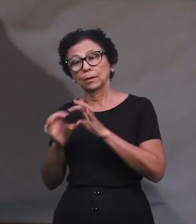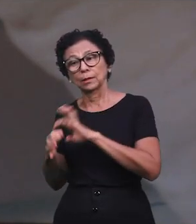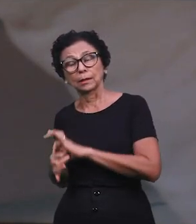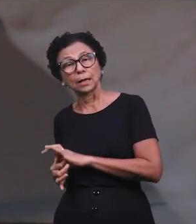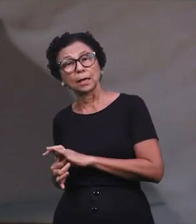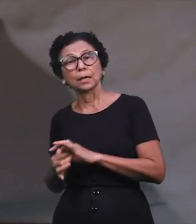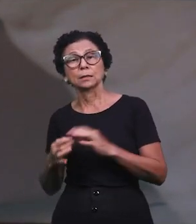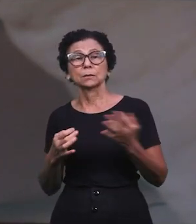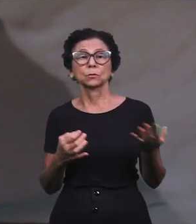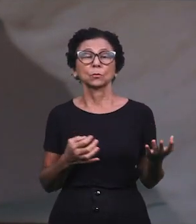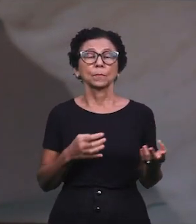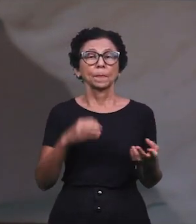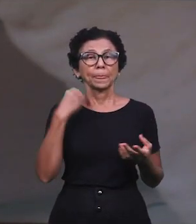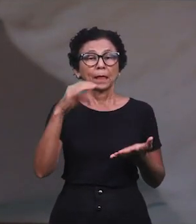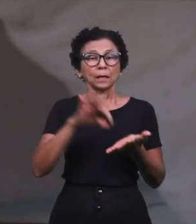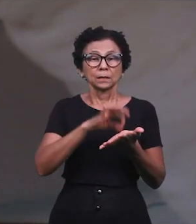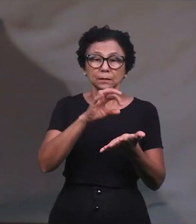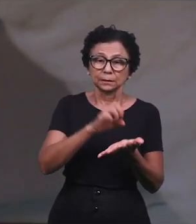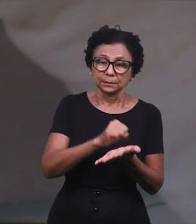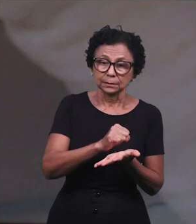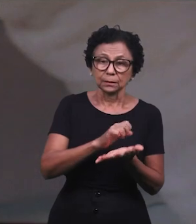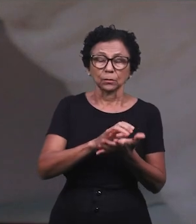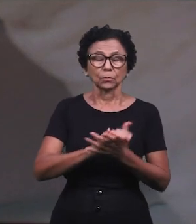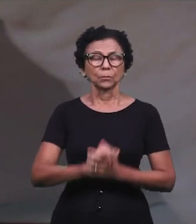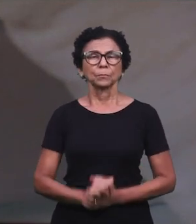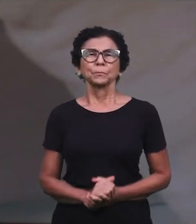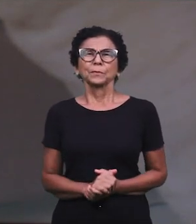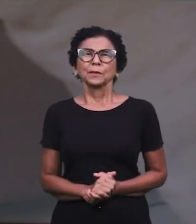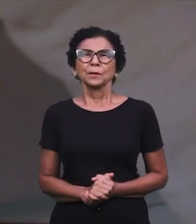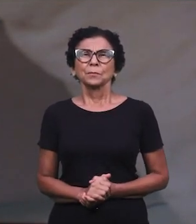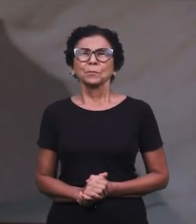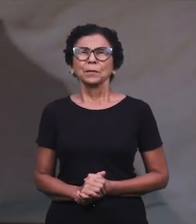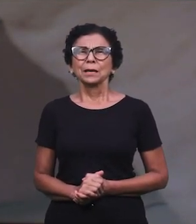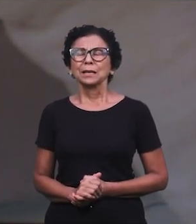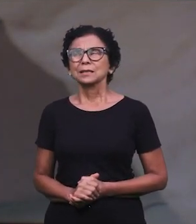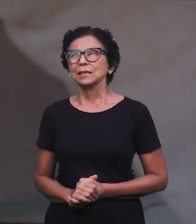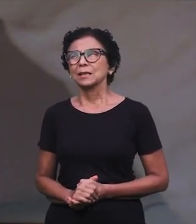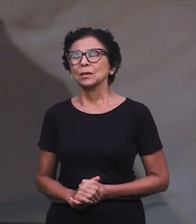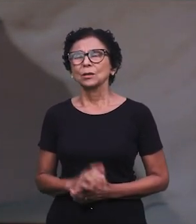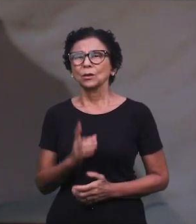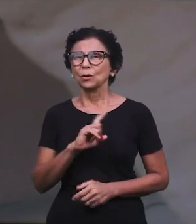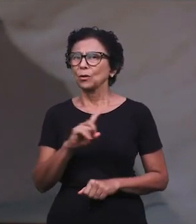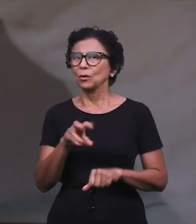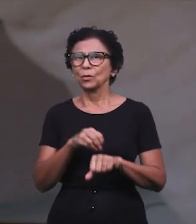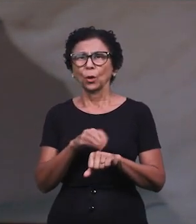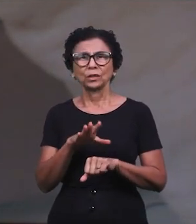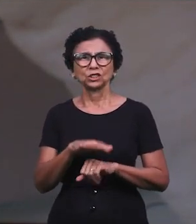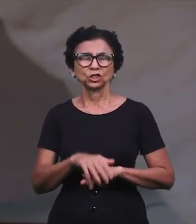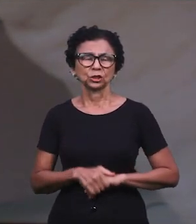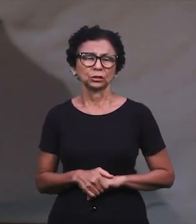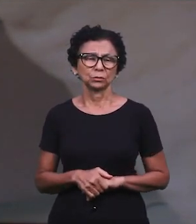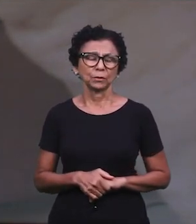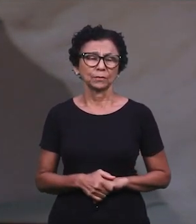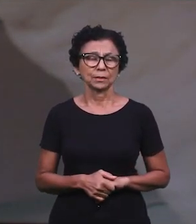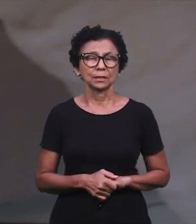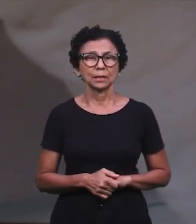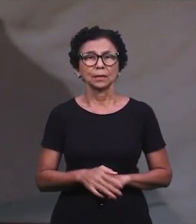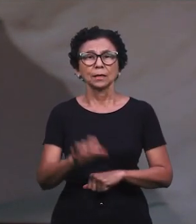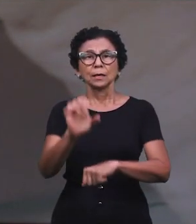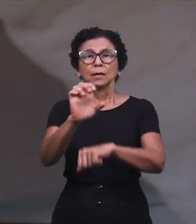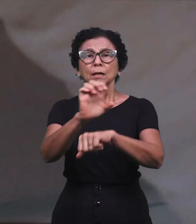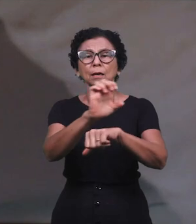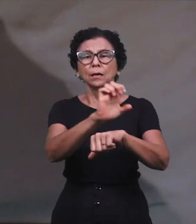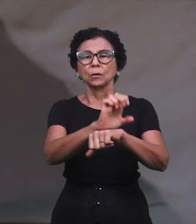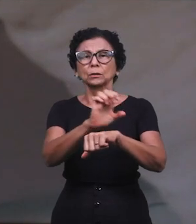local fazer provas, ok? O que eu não recomendo é você, por exemplo, viajar para outros estados, porque você vai